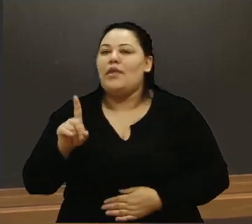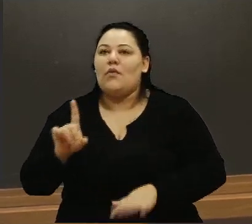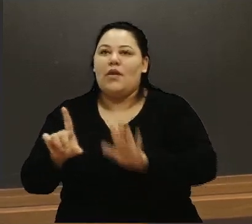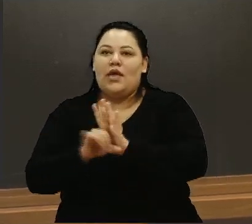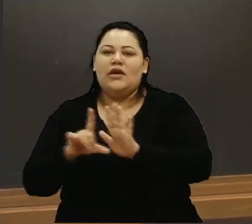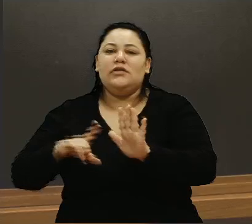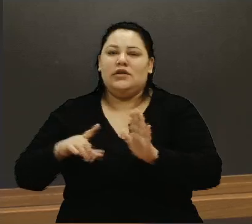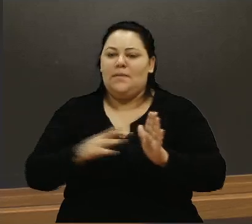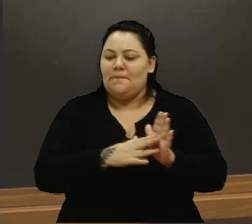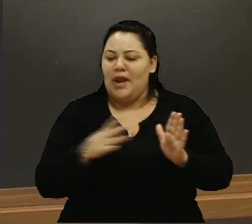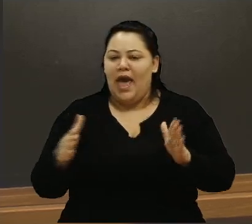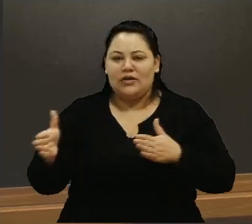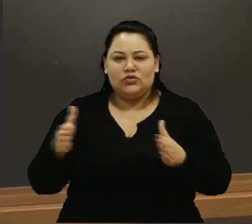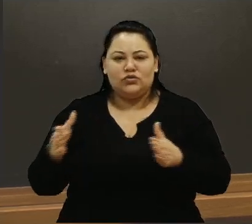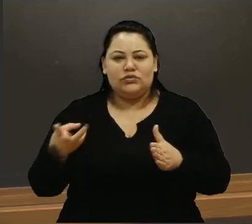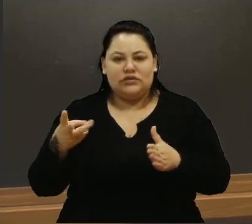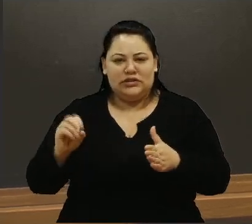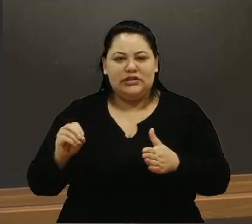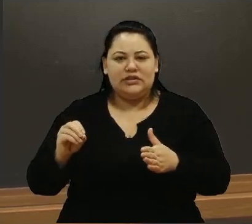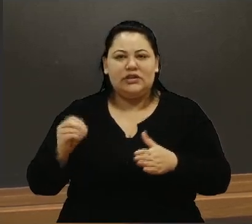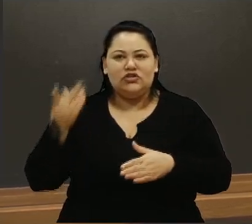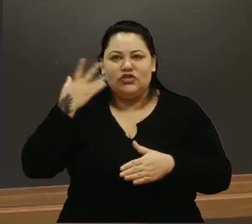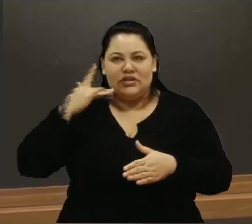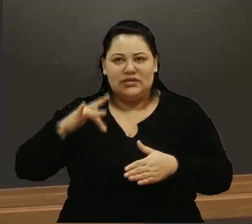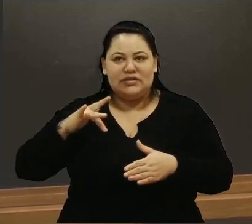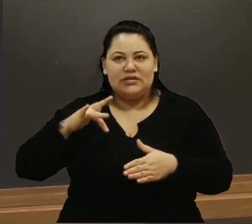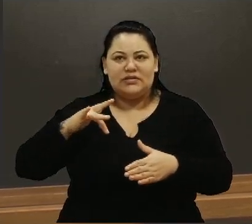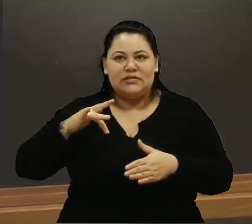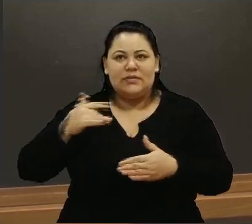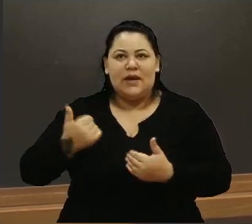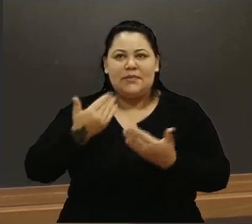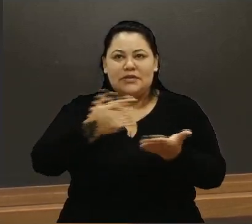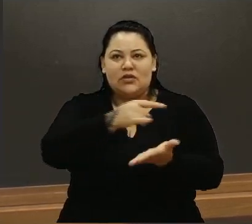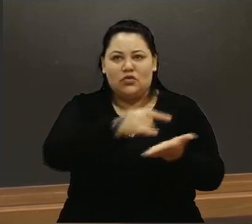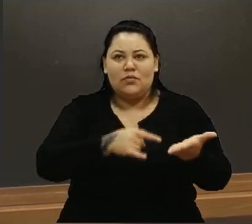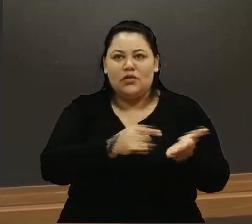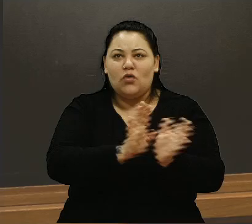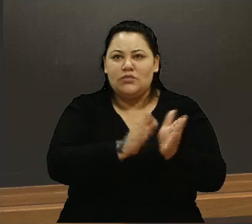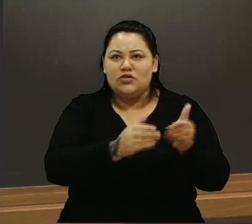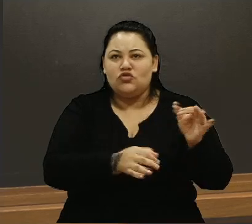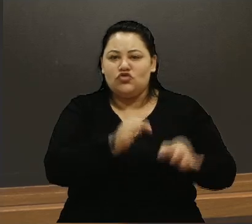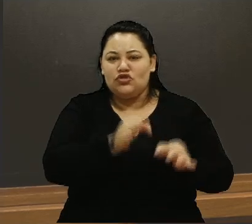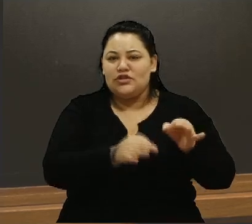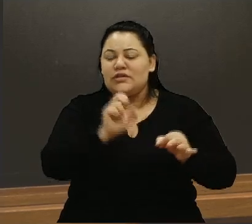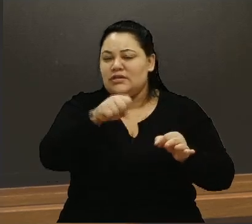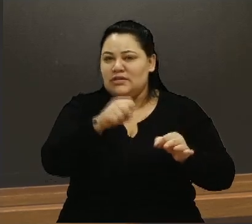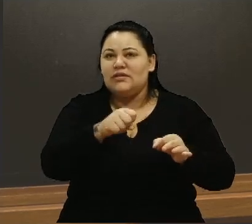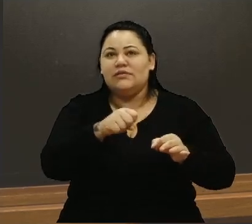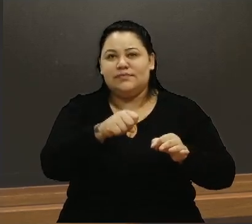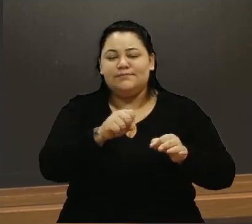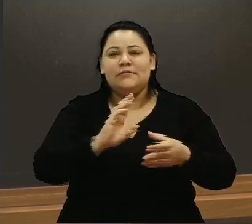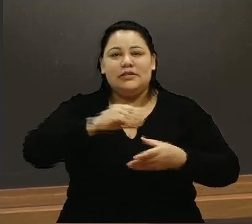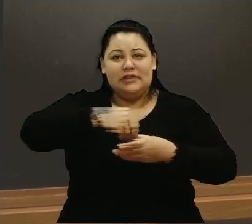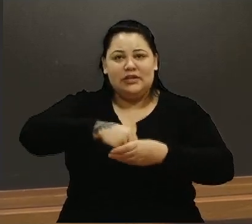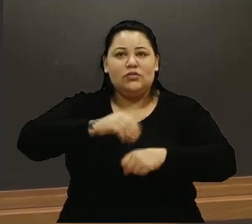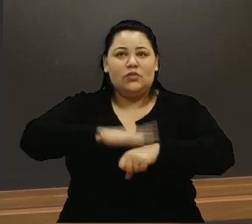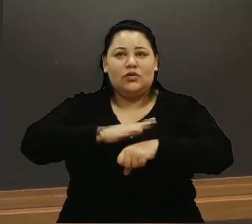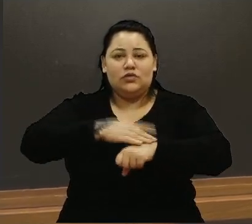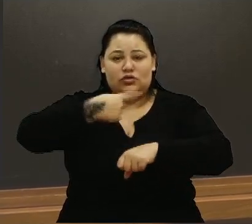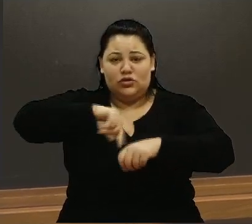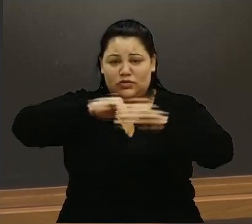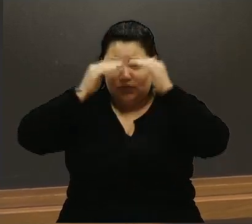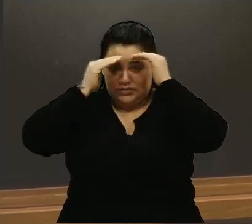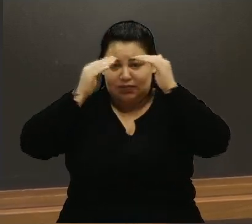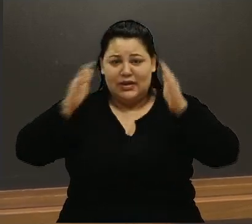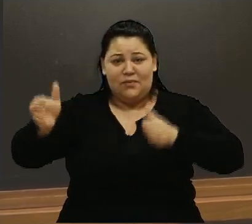para Vossa Excelência apresentar o parecer, para a Comissão de Constituição e Justiça apresentar o parecer, que apresente-se dentro dos prazos, e aqui nós respeitaremos os prazos.